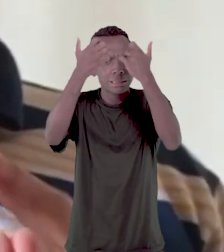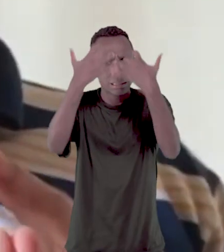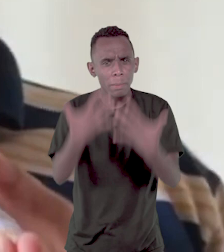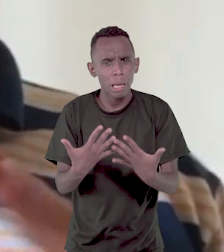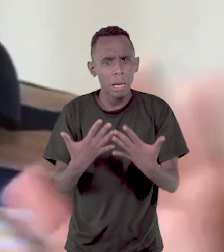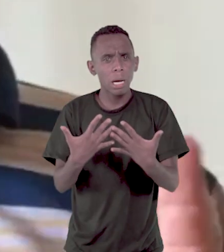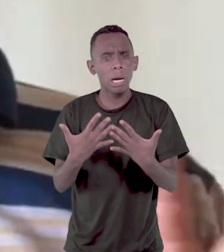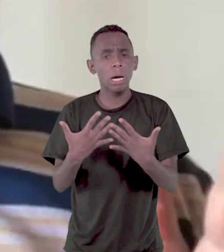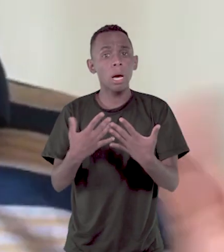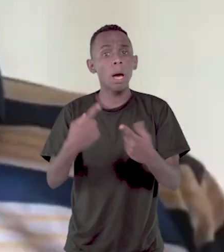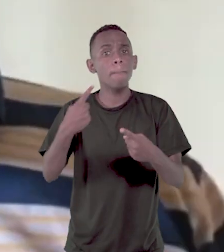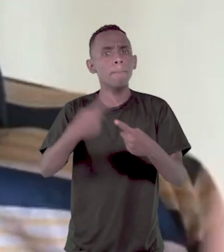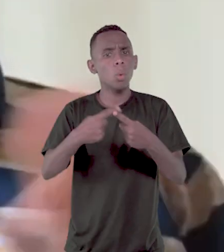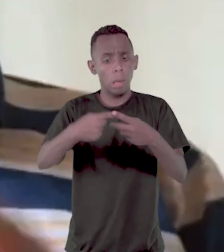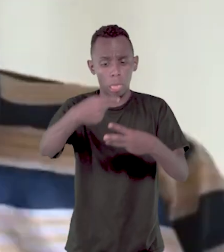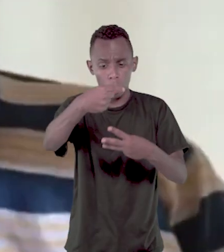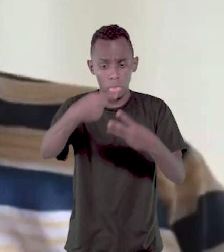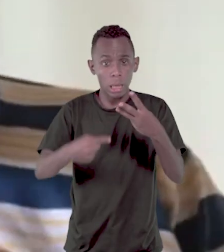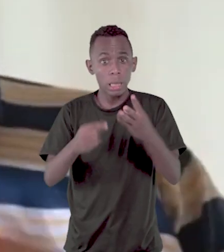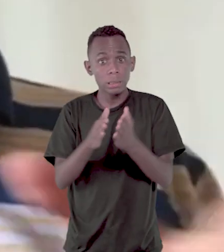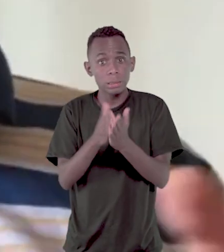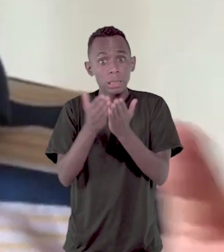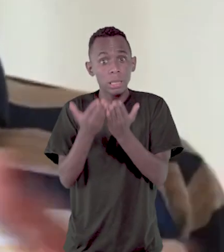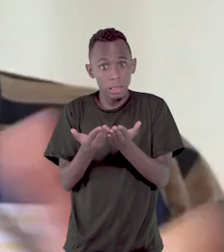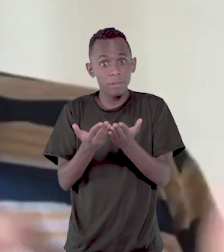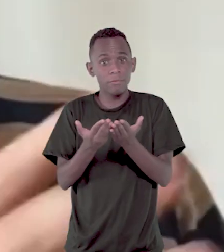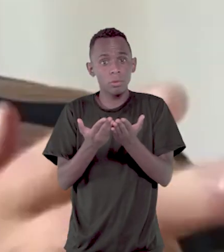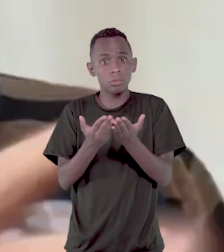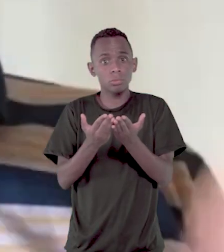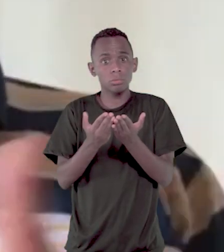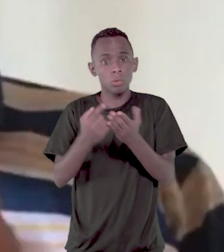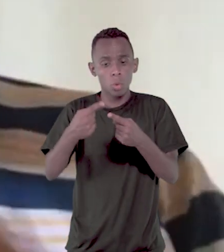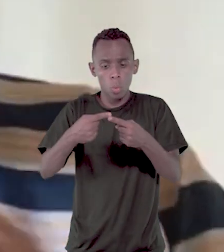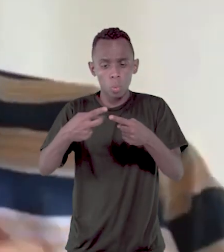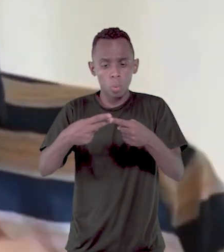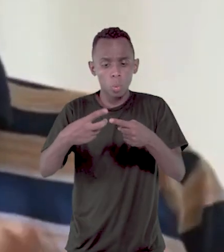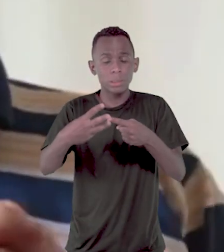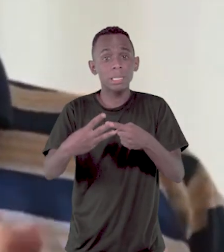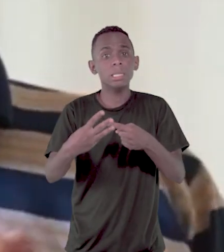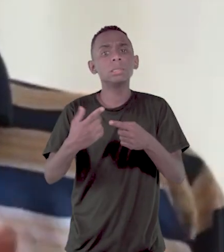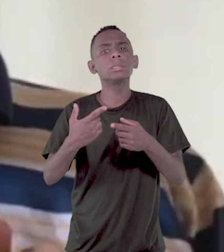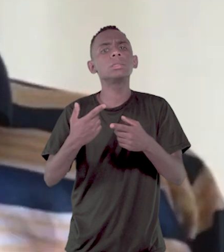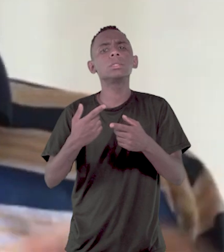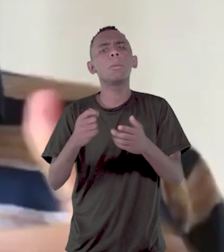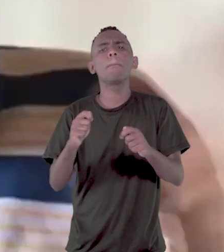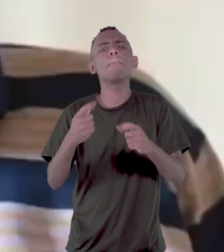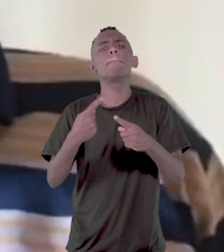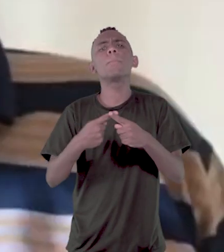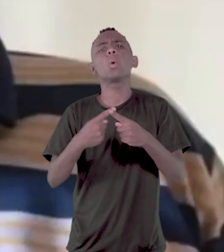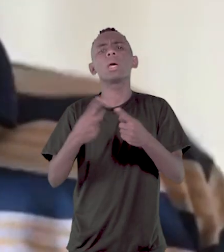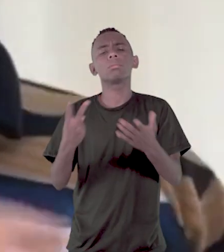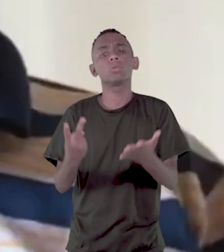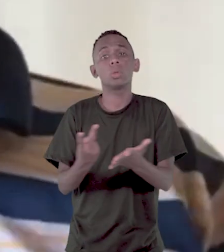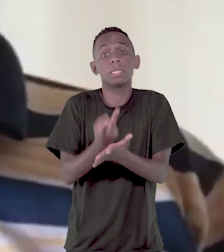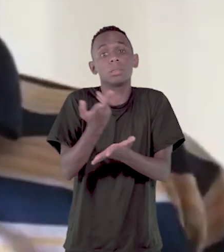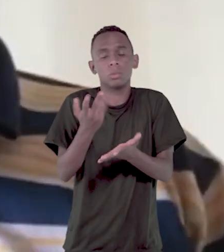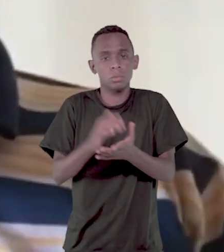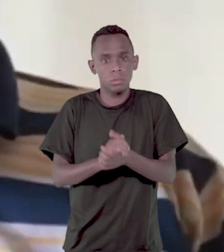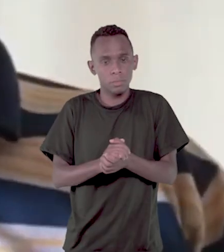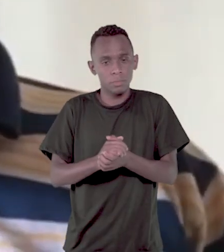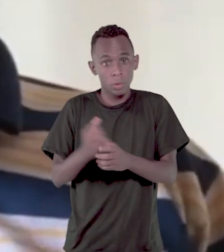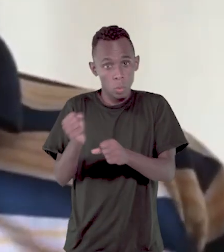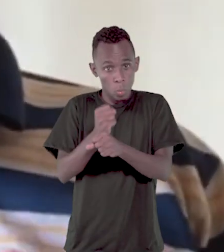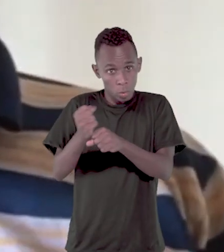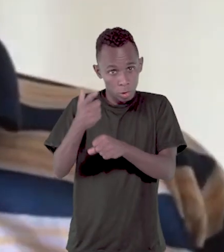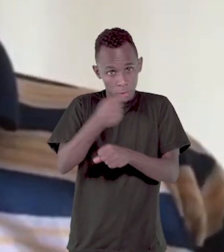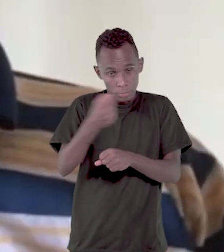tentar explicar um pouco por que tem 3 livros, né, na sequência aí, e o que causou isso, na